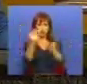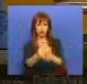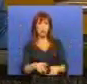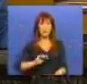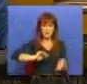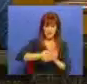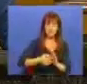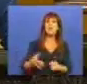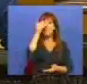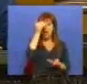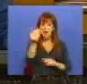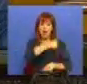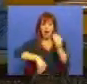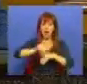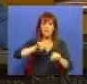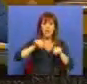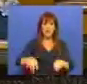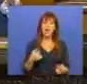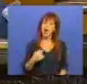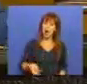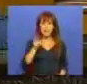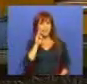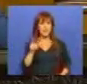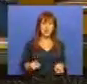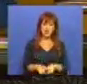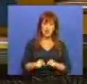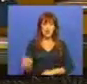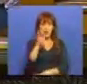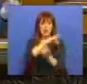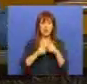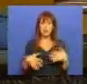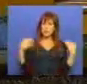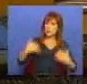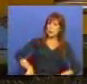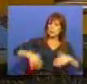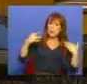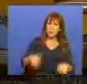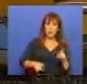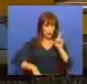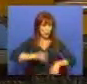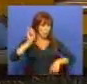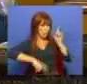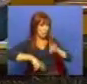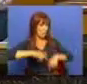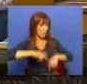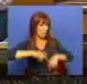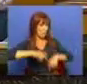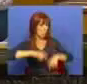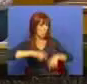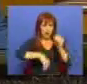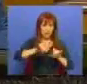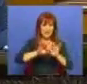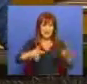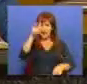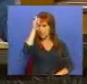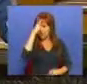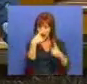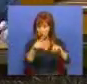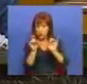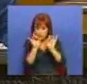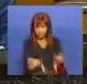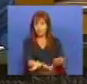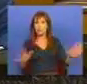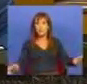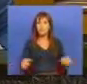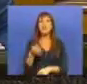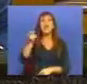exame do referendo. E agora os dirigentes europeus, escaldados, fogem do referendo como o diabo da cruz. O ex-ministro